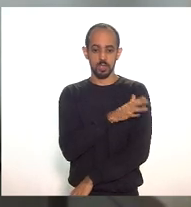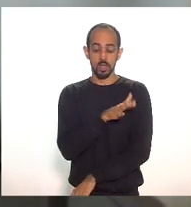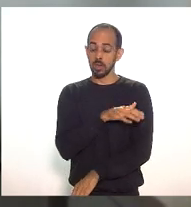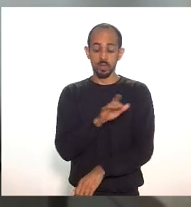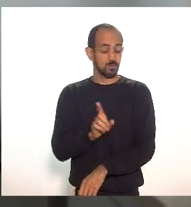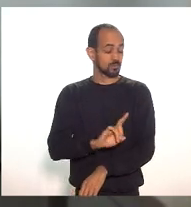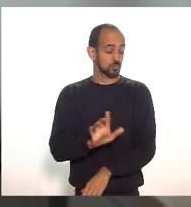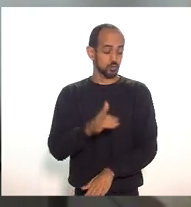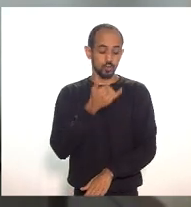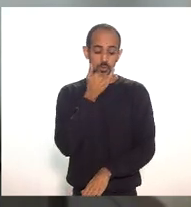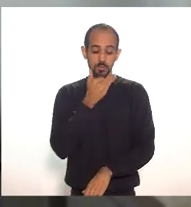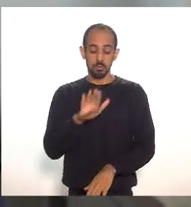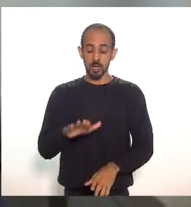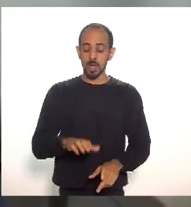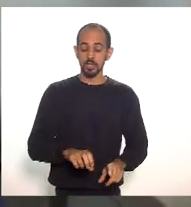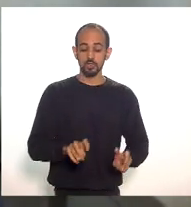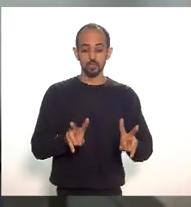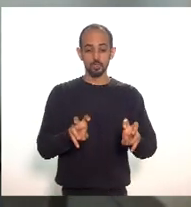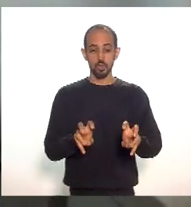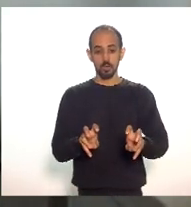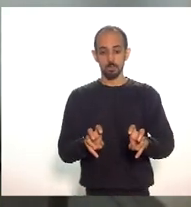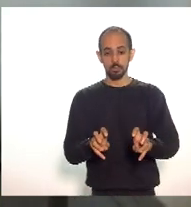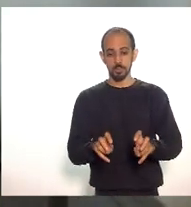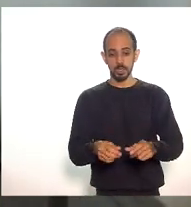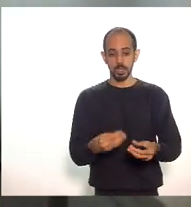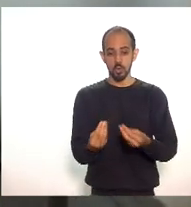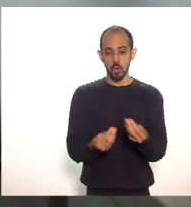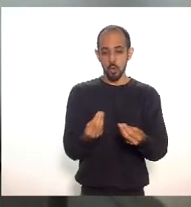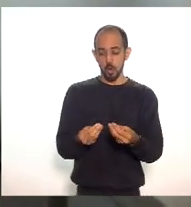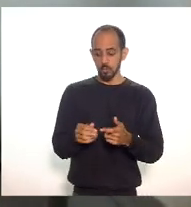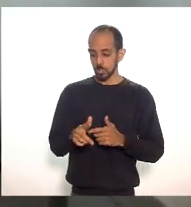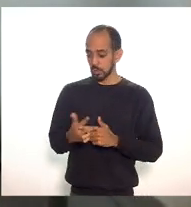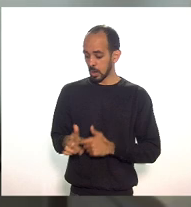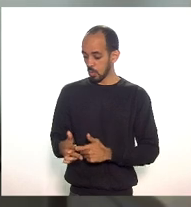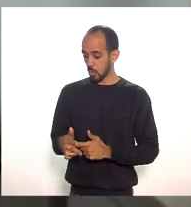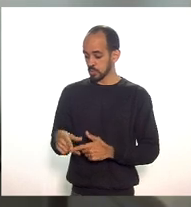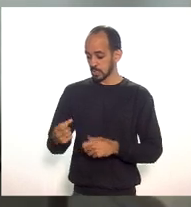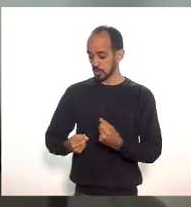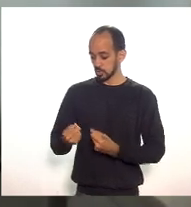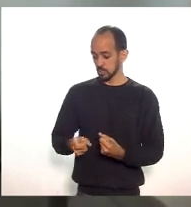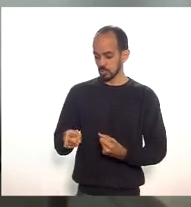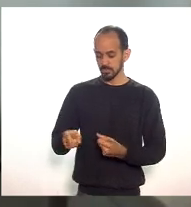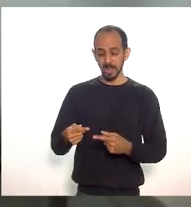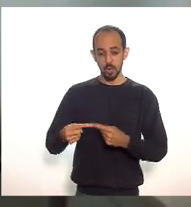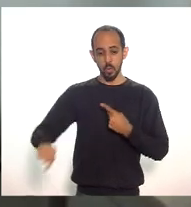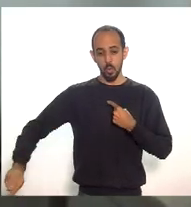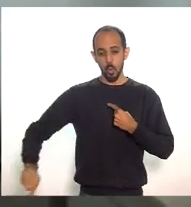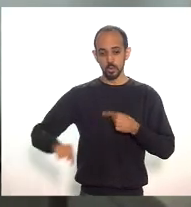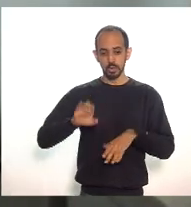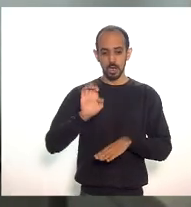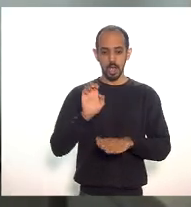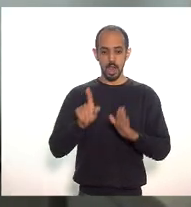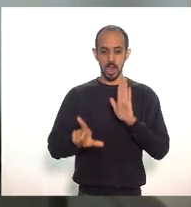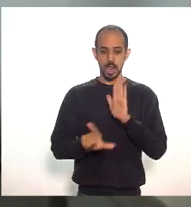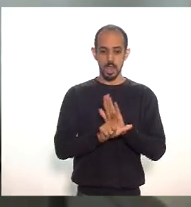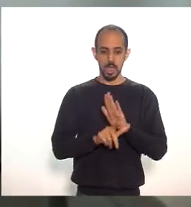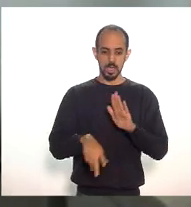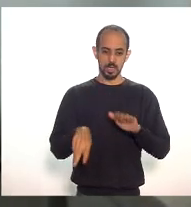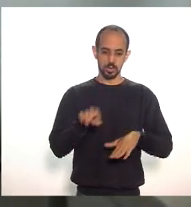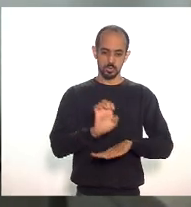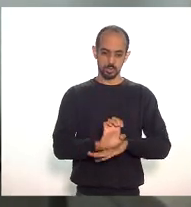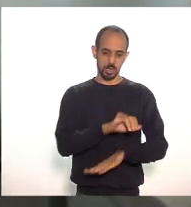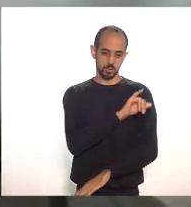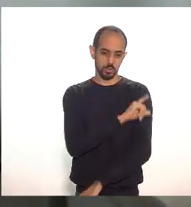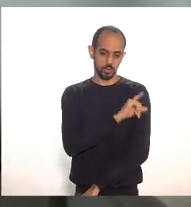conservação dos veículos contrariando a lei estadual e quando